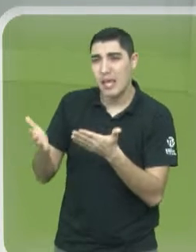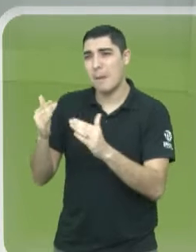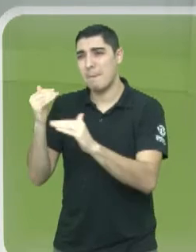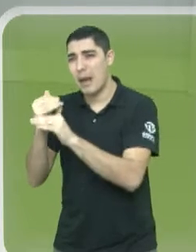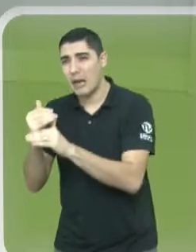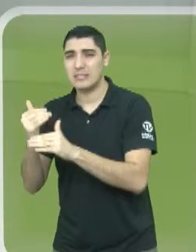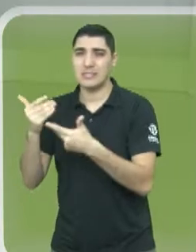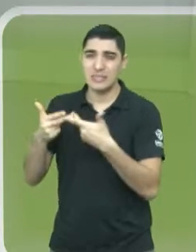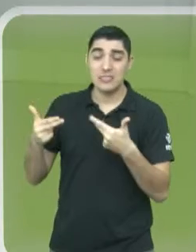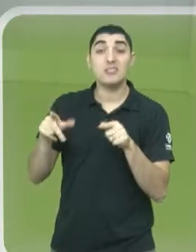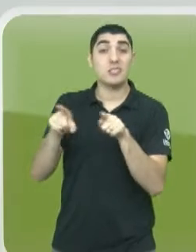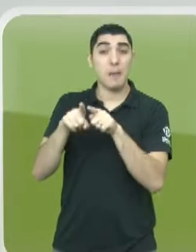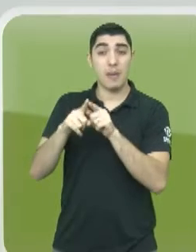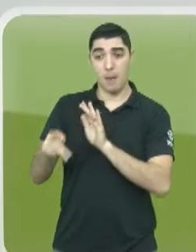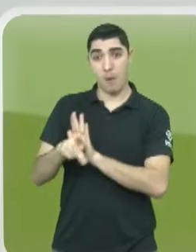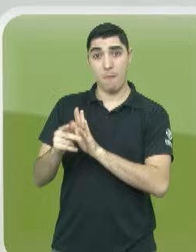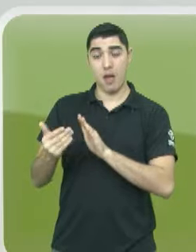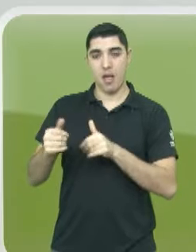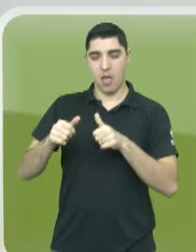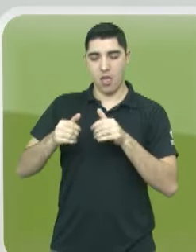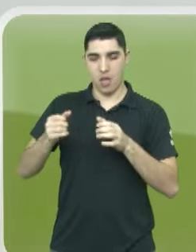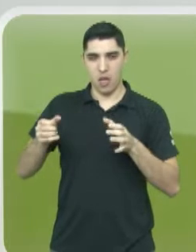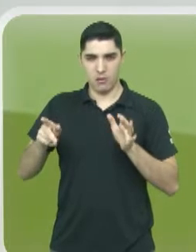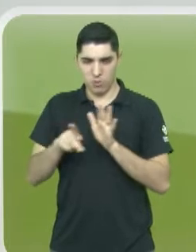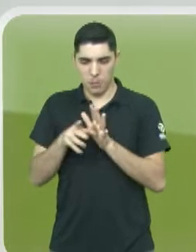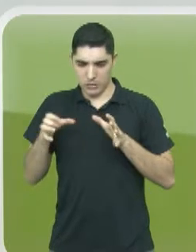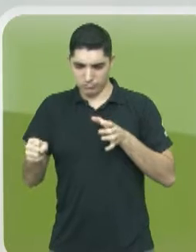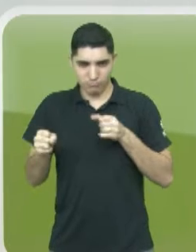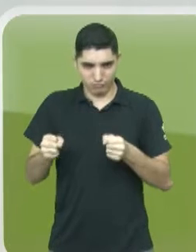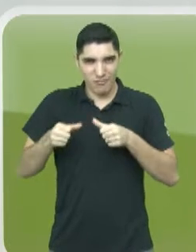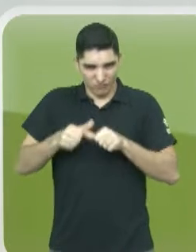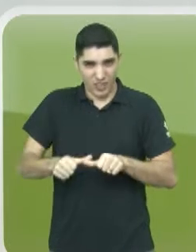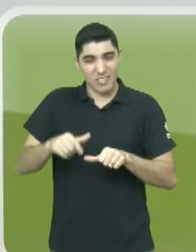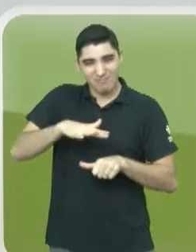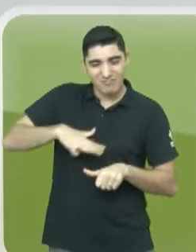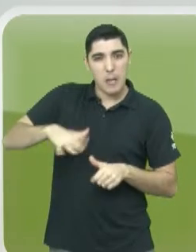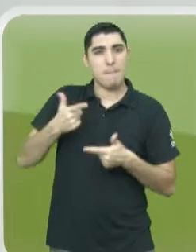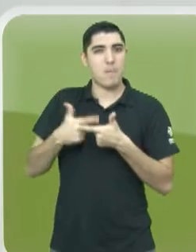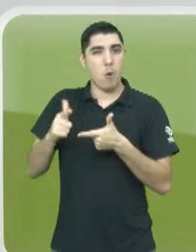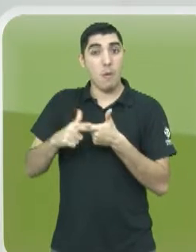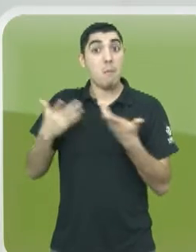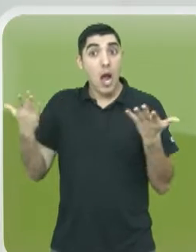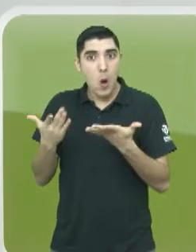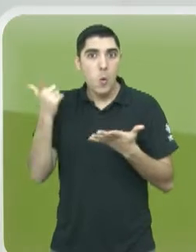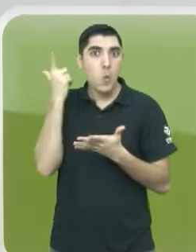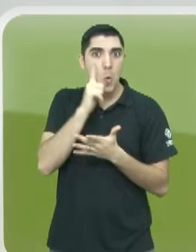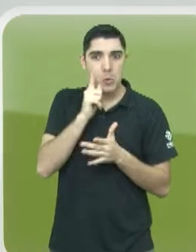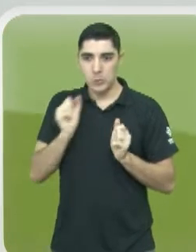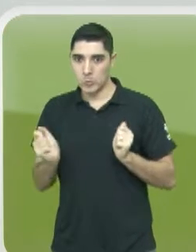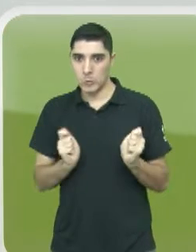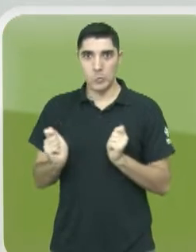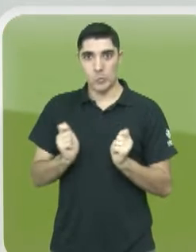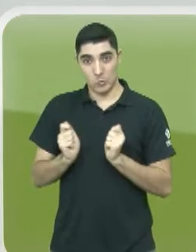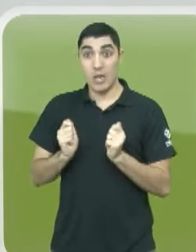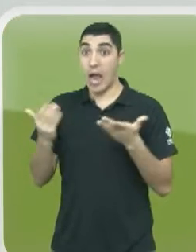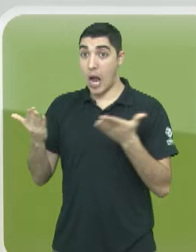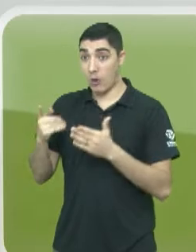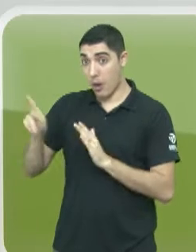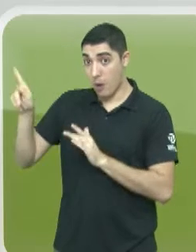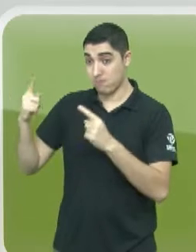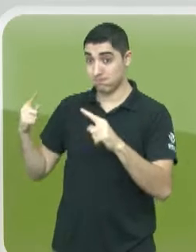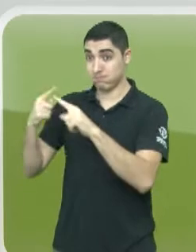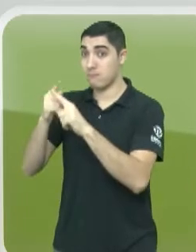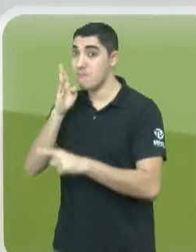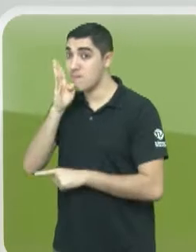setor defensivo. Ajustou a casinha ali atrás, encontrou esse gol e agora vai lá enfrentar a Inter de Bebedouro,